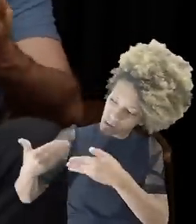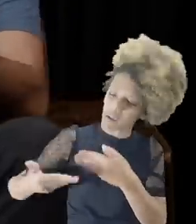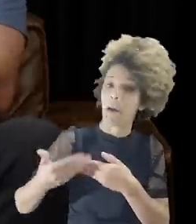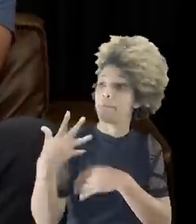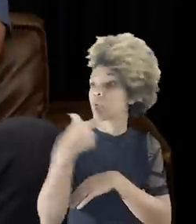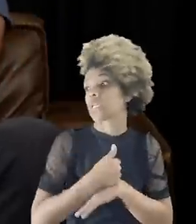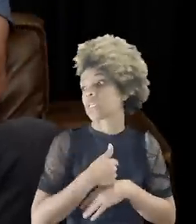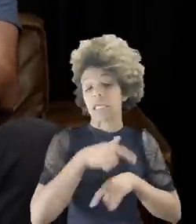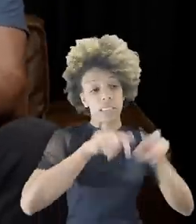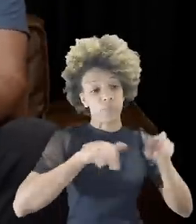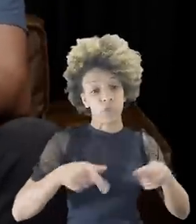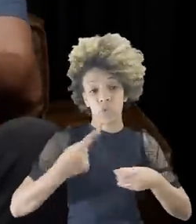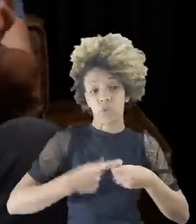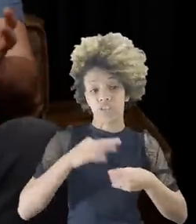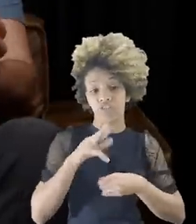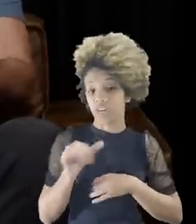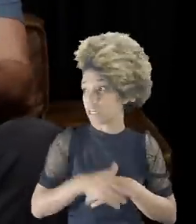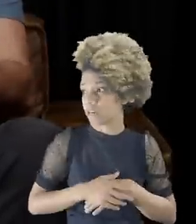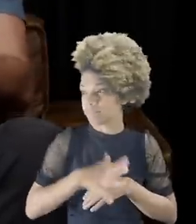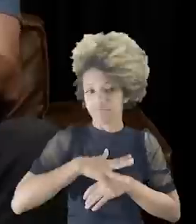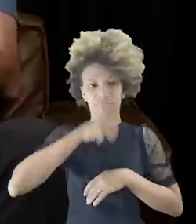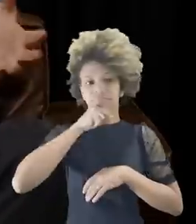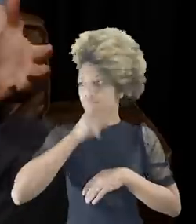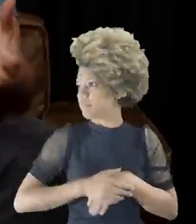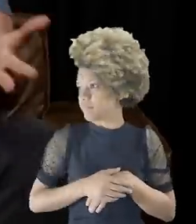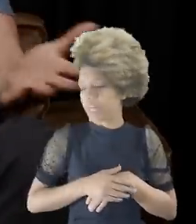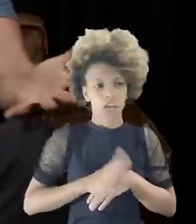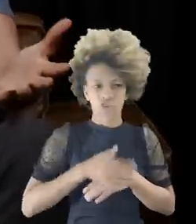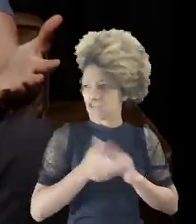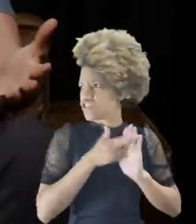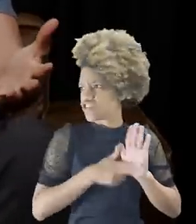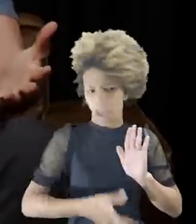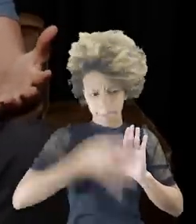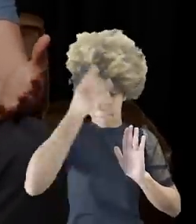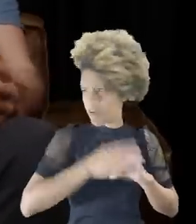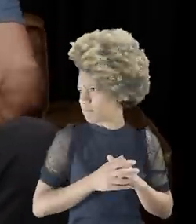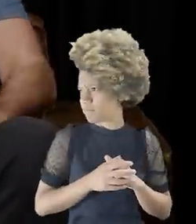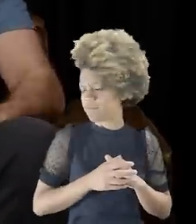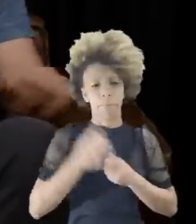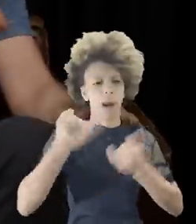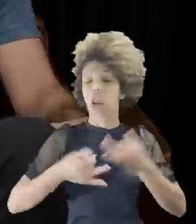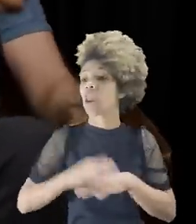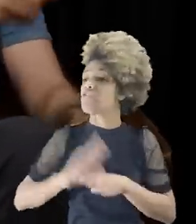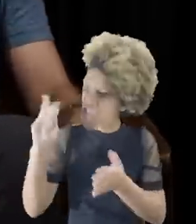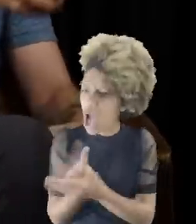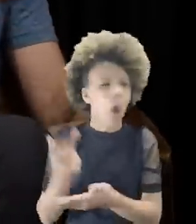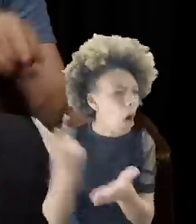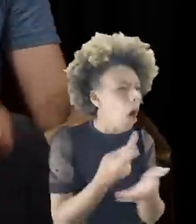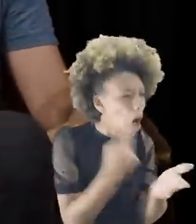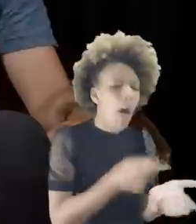e o povo da cidade Franca respira basquete Então galera o torcedor vai já sabe a regra então ele fala com